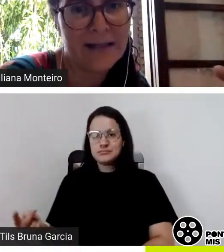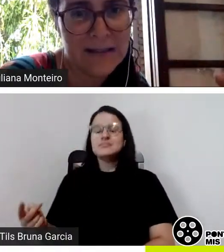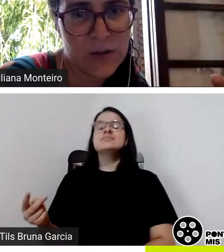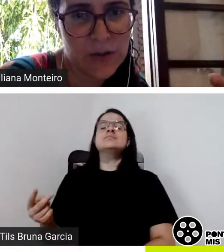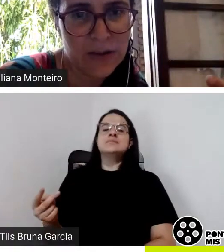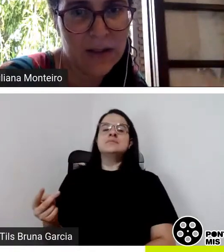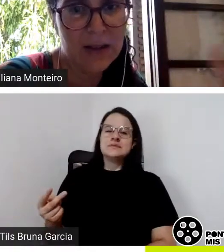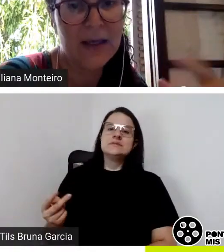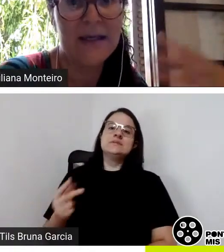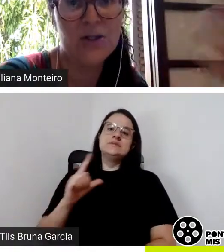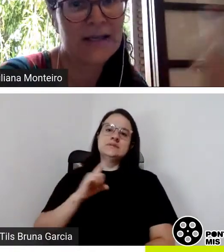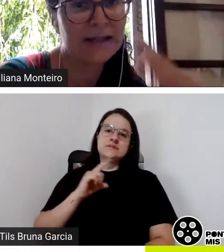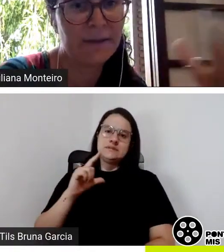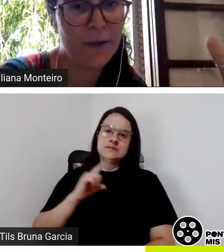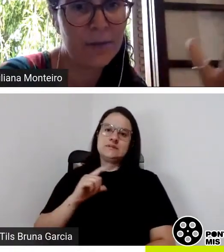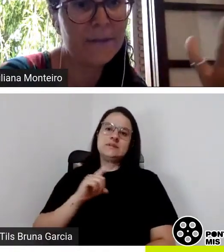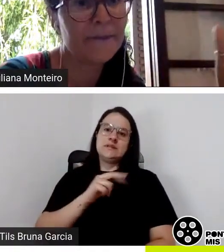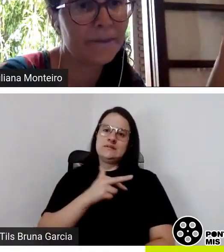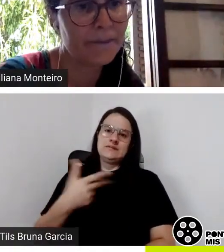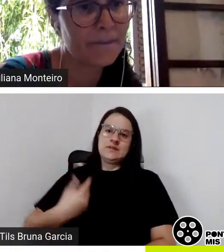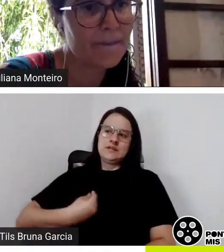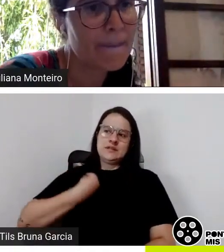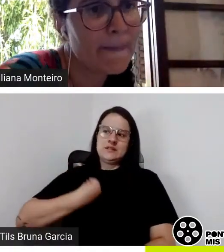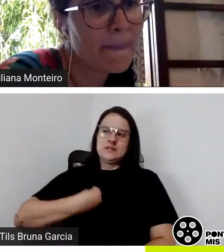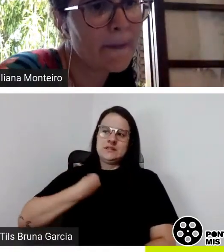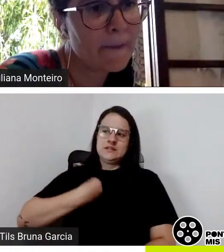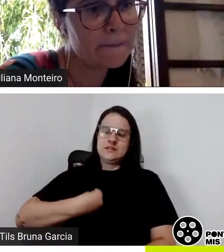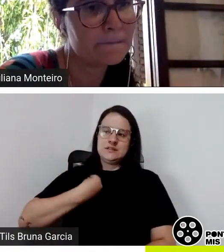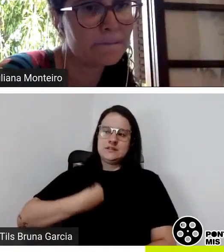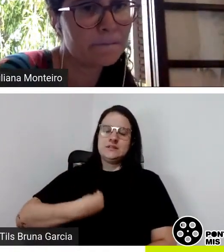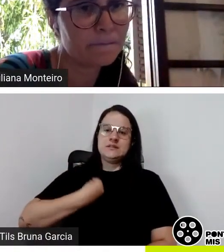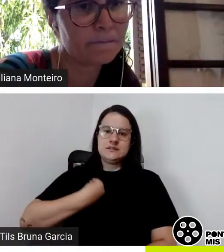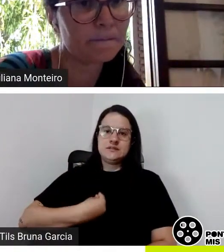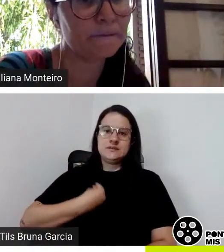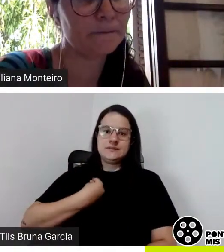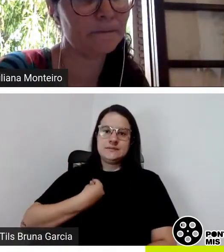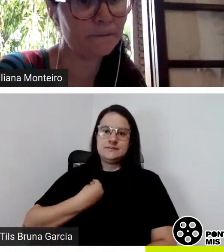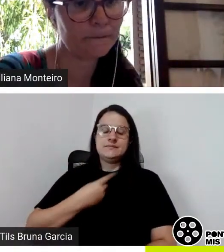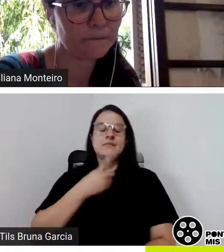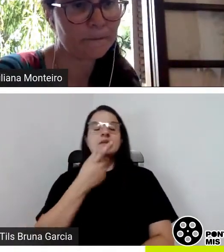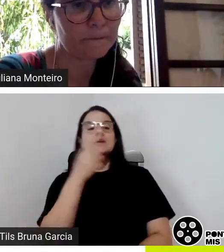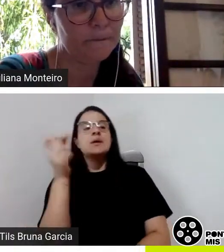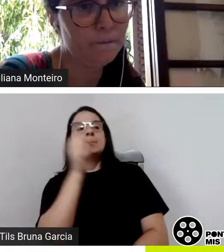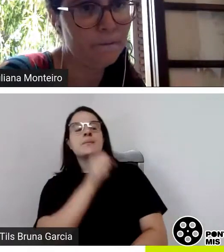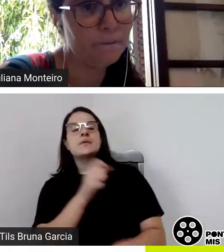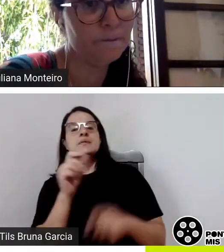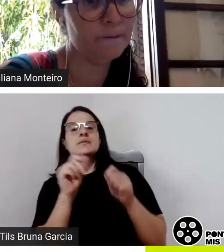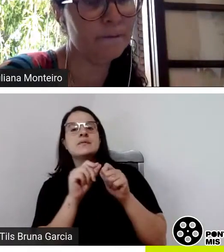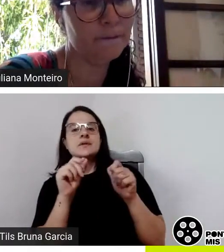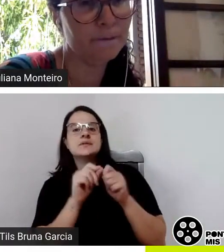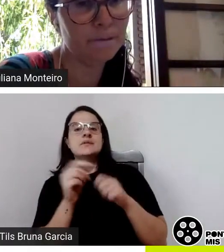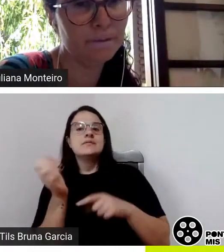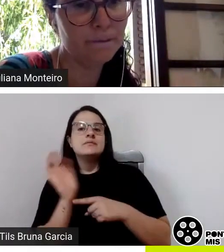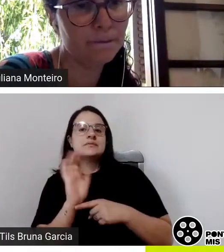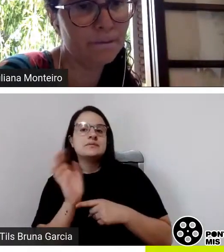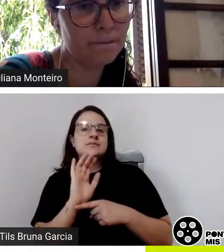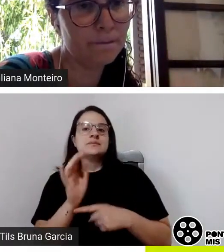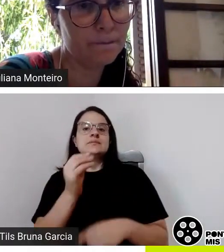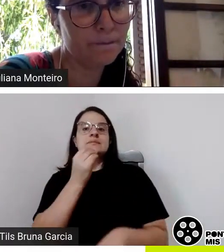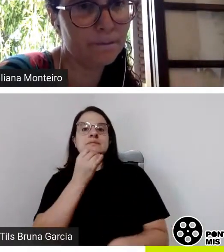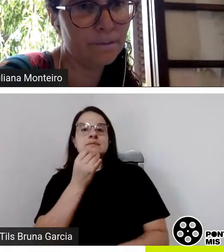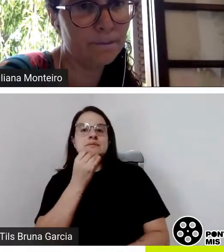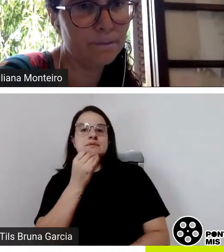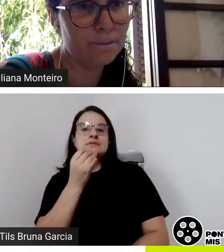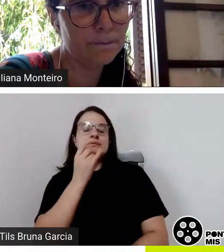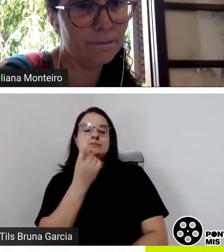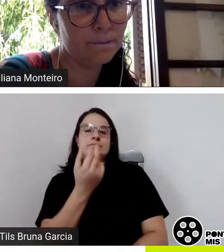vai transmitir? Por que, que ele vai existir? Sim, Juliana, e pensa de certa forma, tu pode fazer um filme sobre a Guerra do Vietnã, como o Francis Ford Coppola